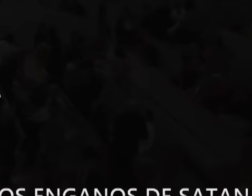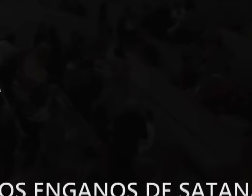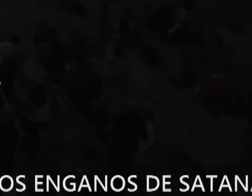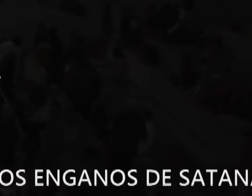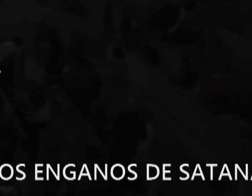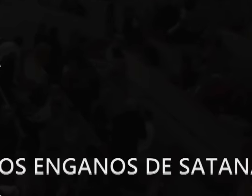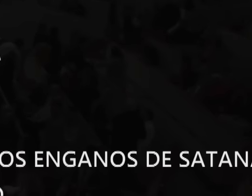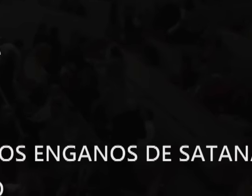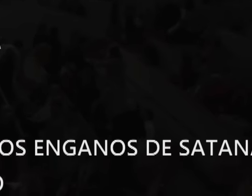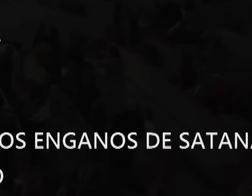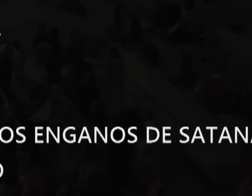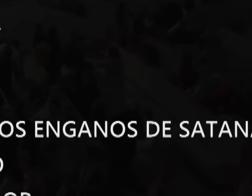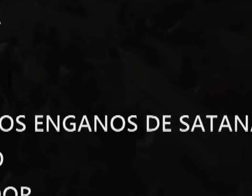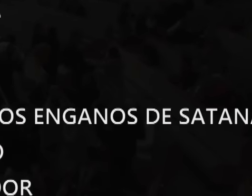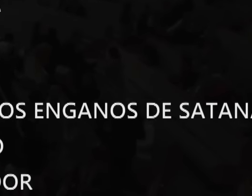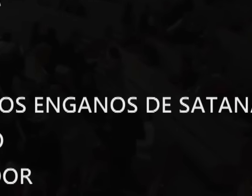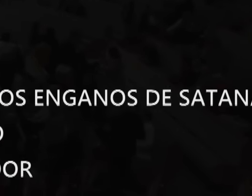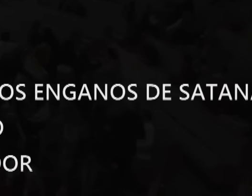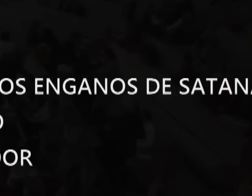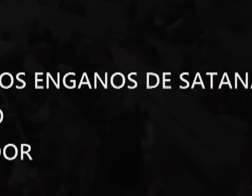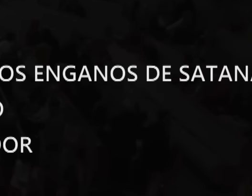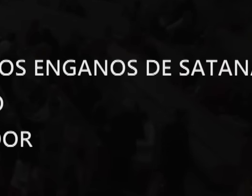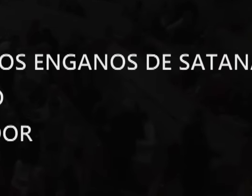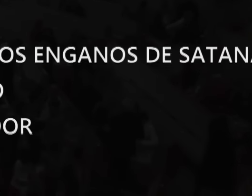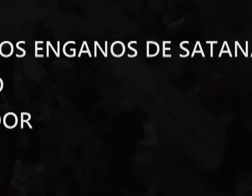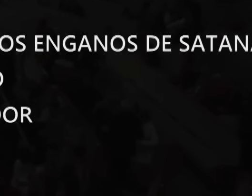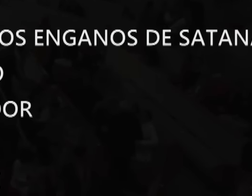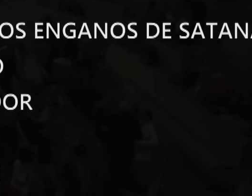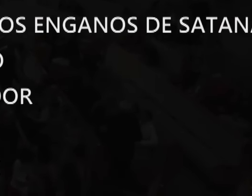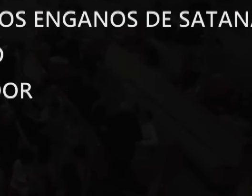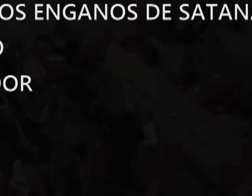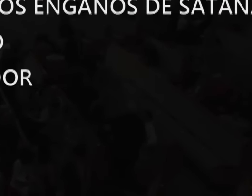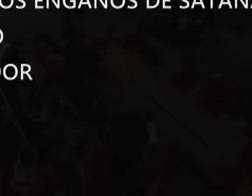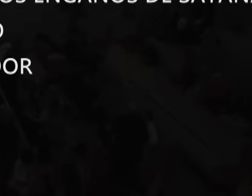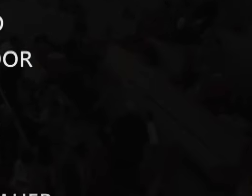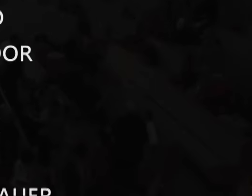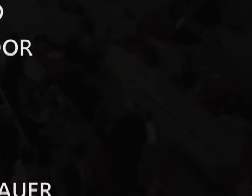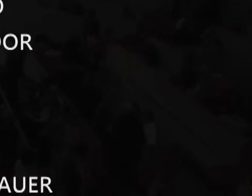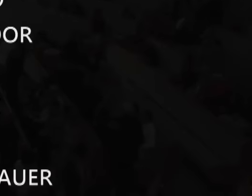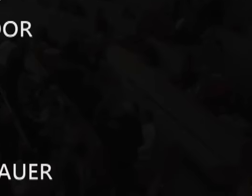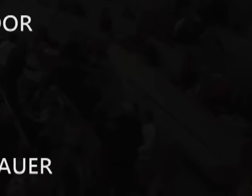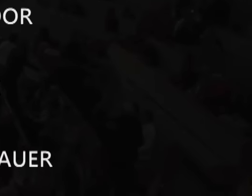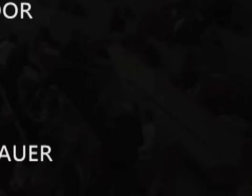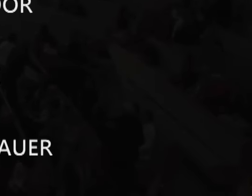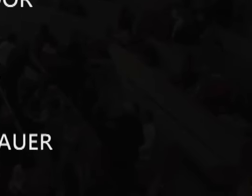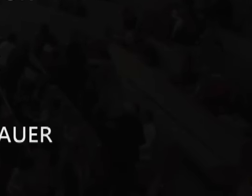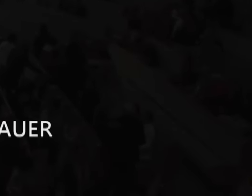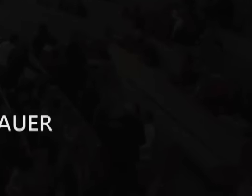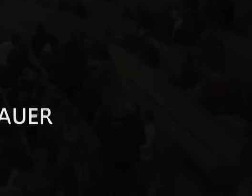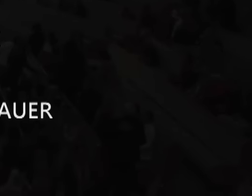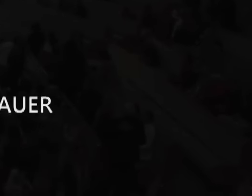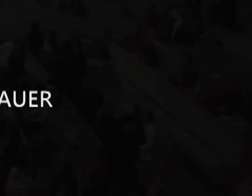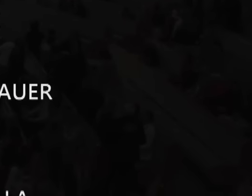te que Deus Amém.